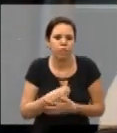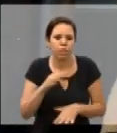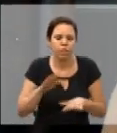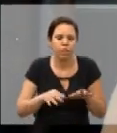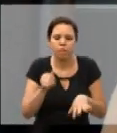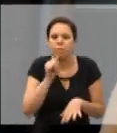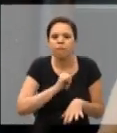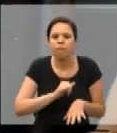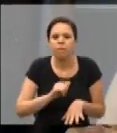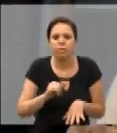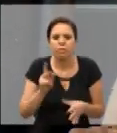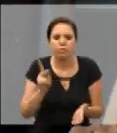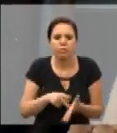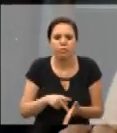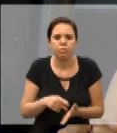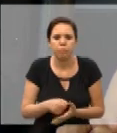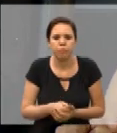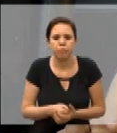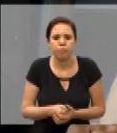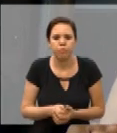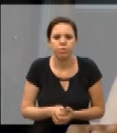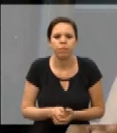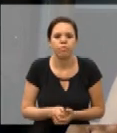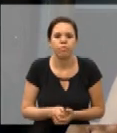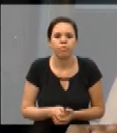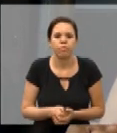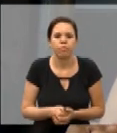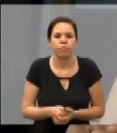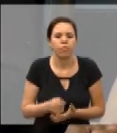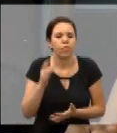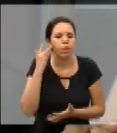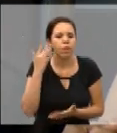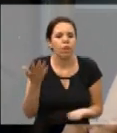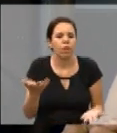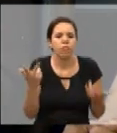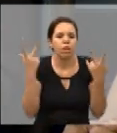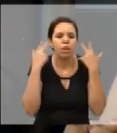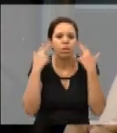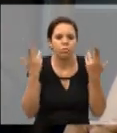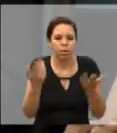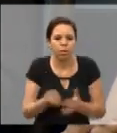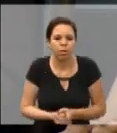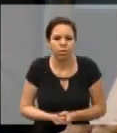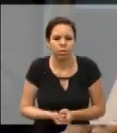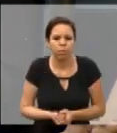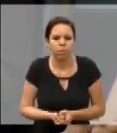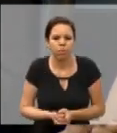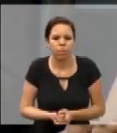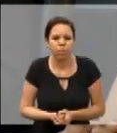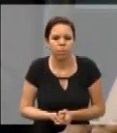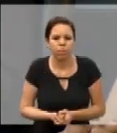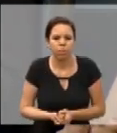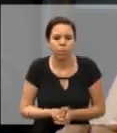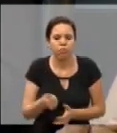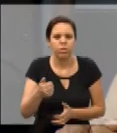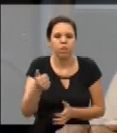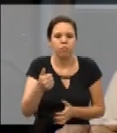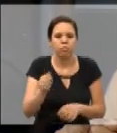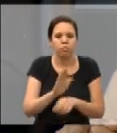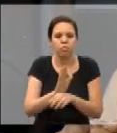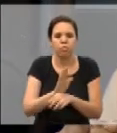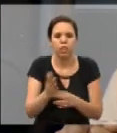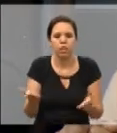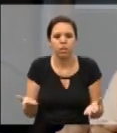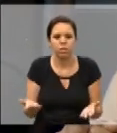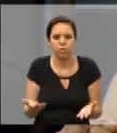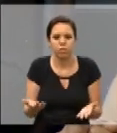querer, de verdade, que aconteceu, e acho que isso é meio natural mesmo, né? As primeiras cenas que eu fiz com o